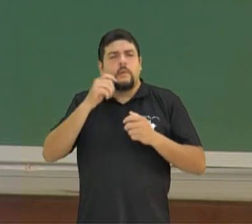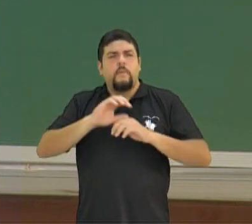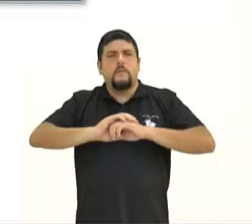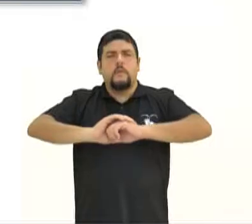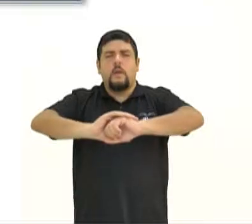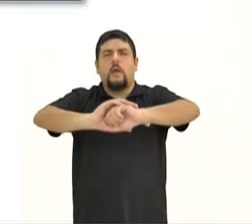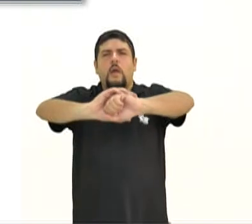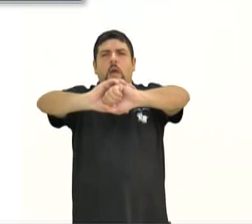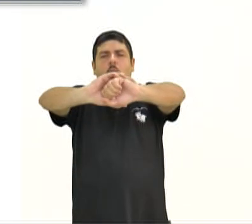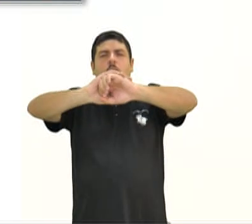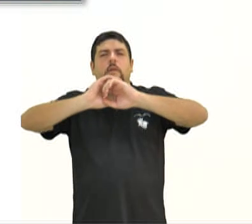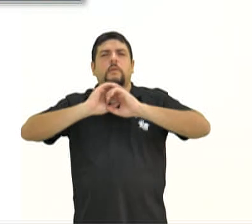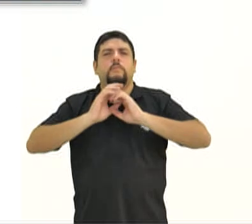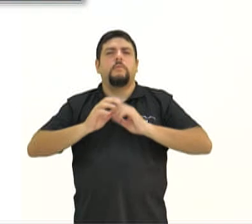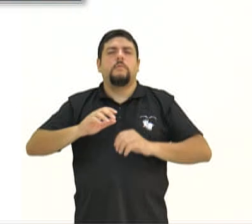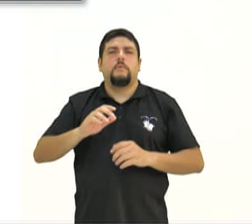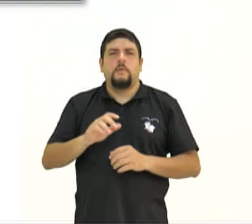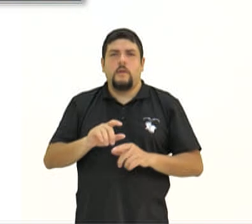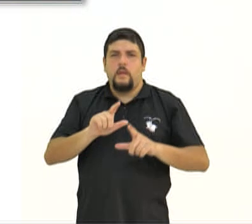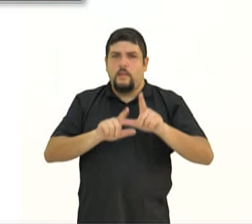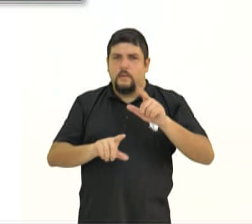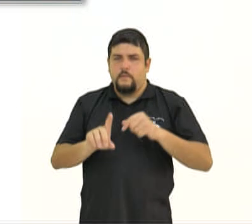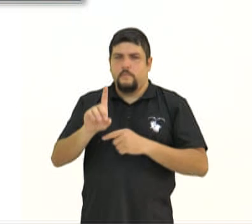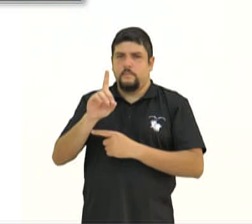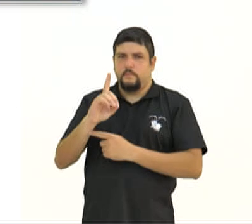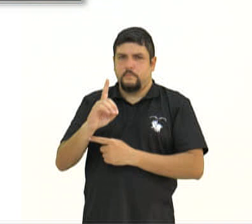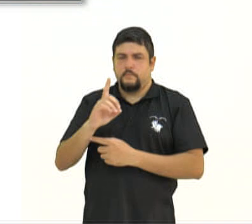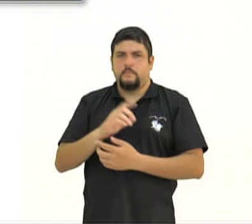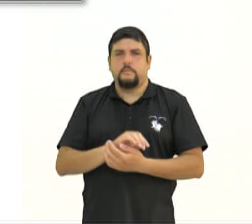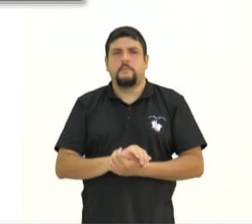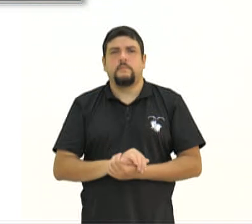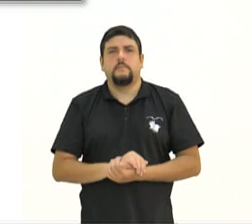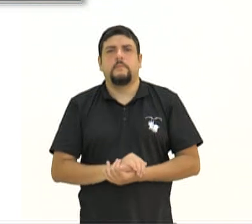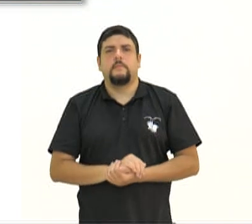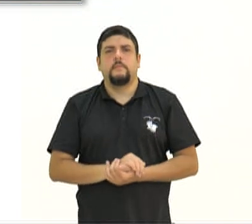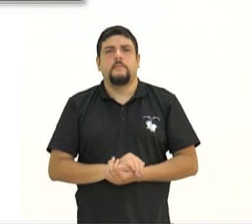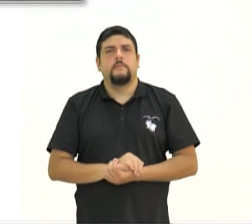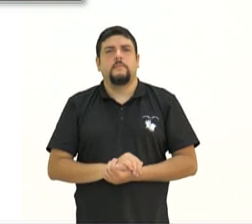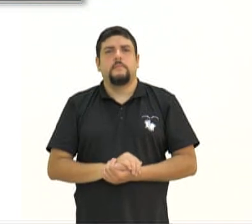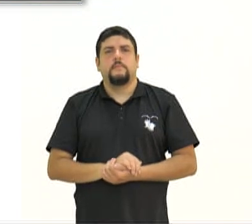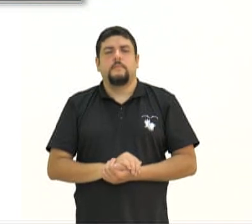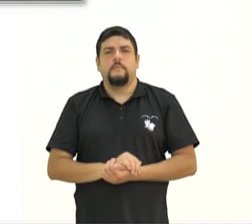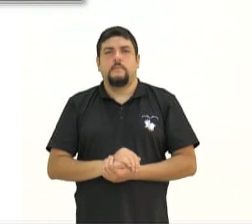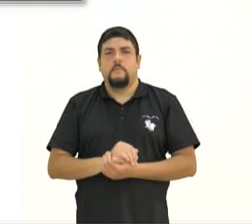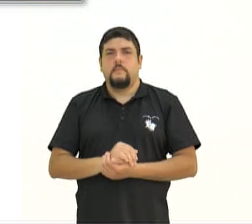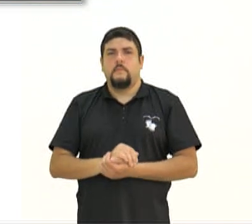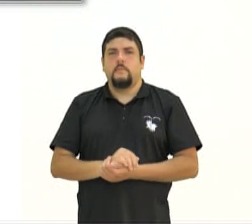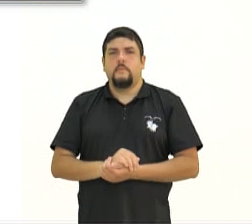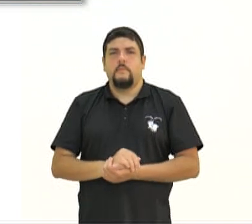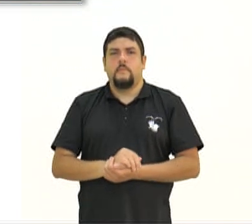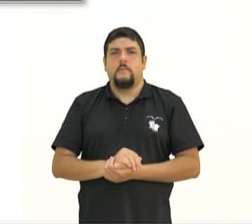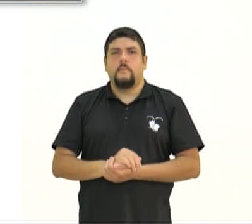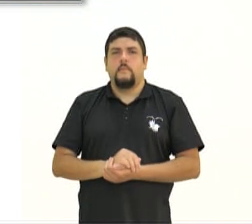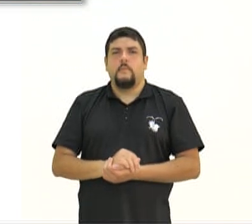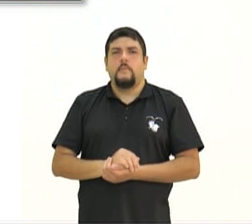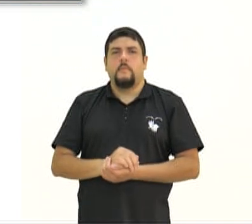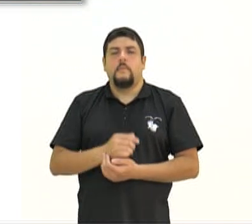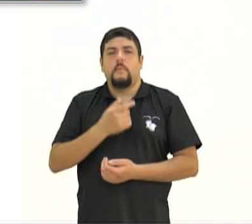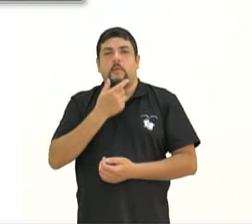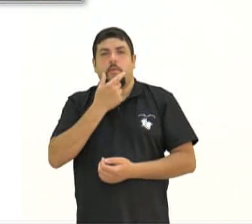se espreguiçando. Letra D. El niño, letra B, bostezar,